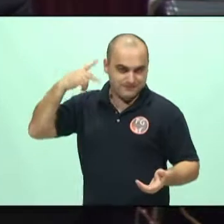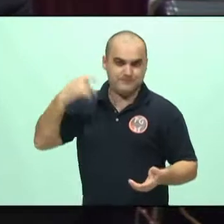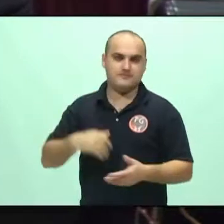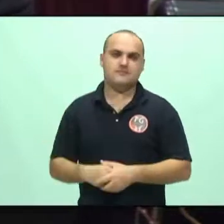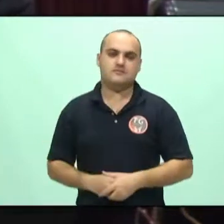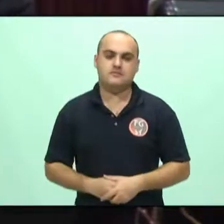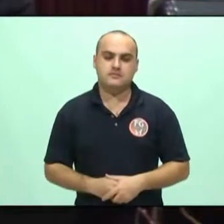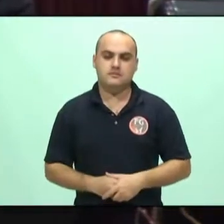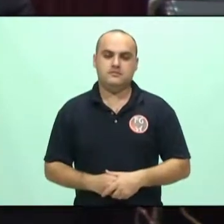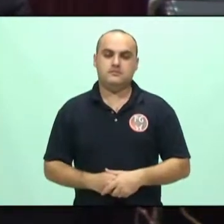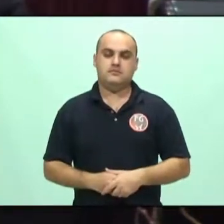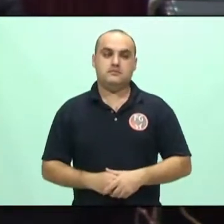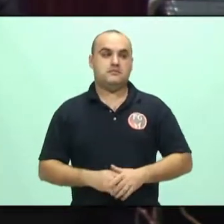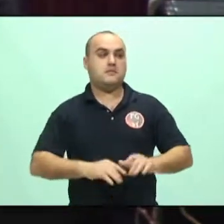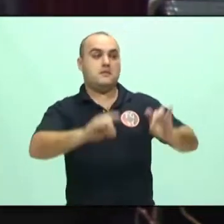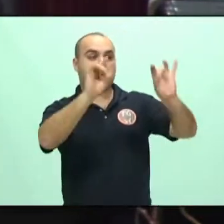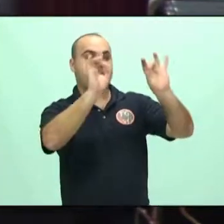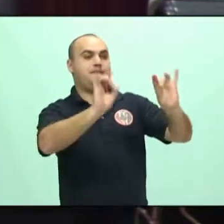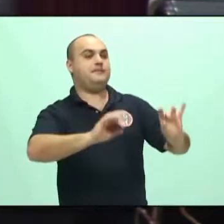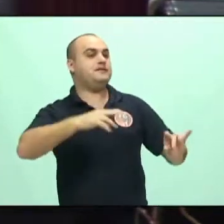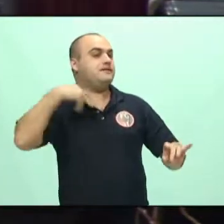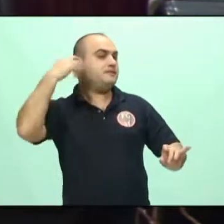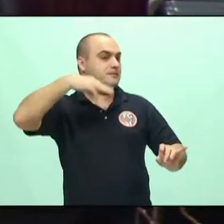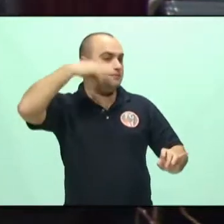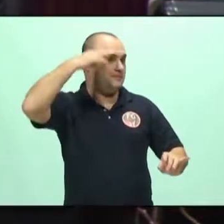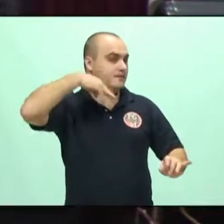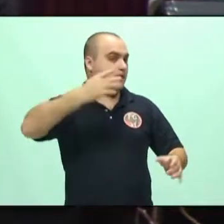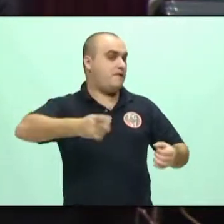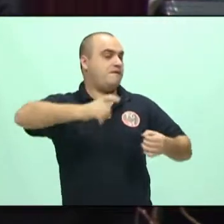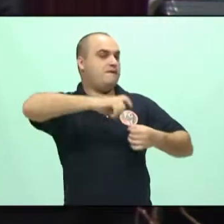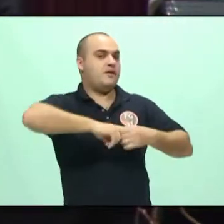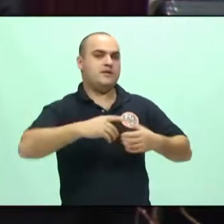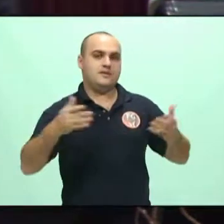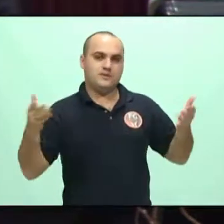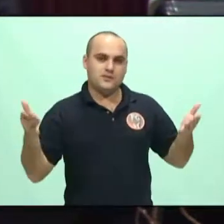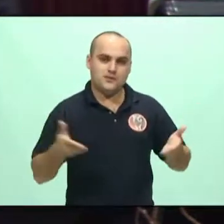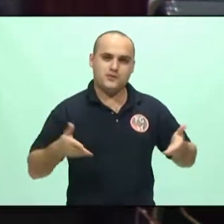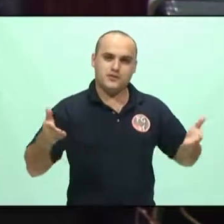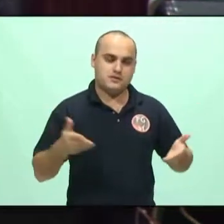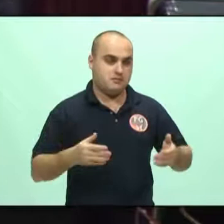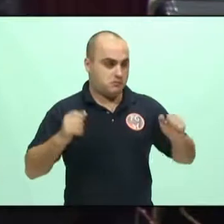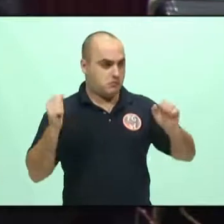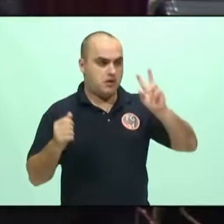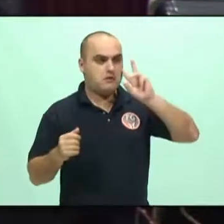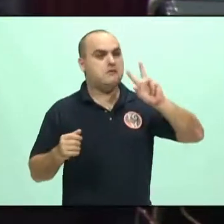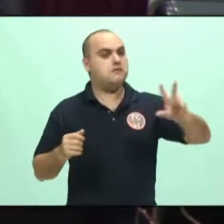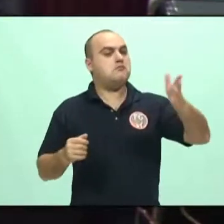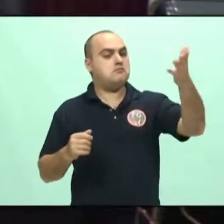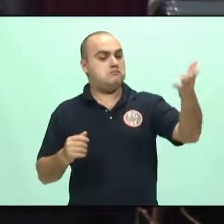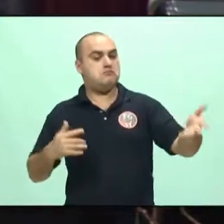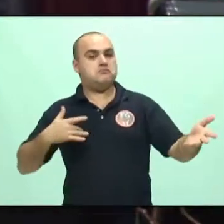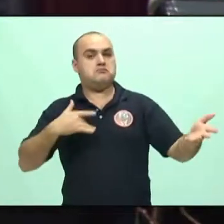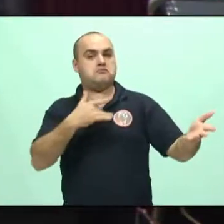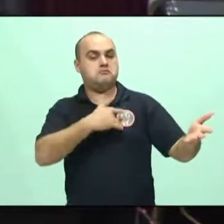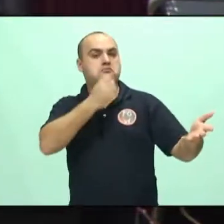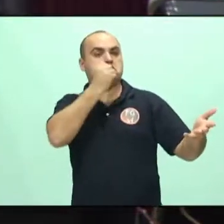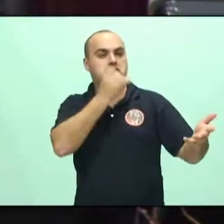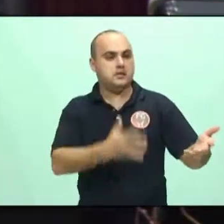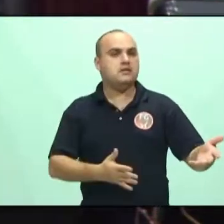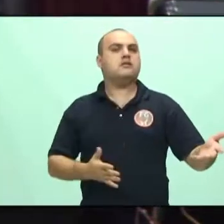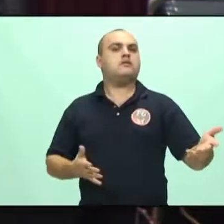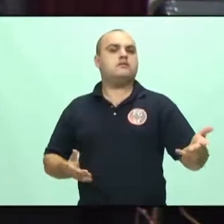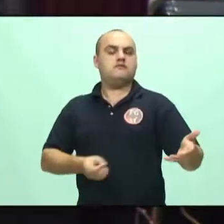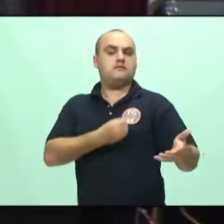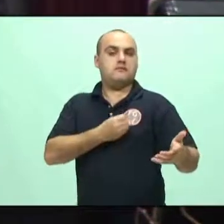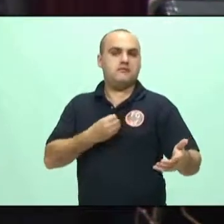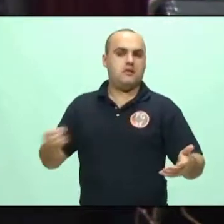em especial ao Marcelo Werner que tá retornando hoje e podemos ver que ele tá bem de saúde tá revigorado